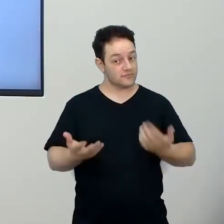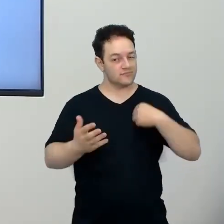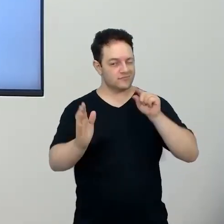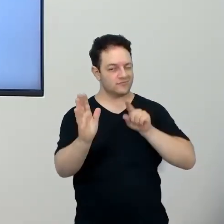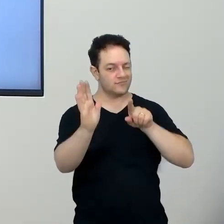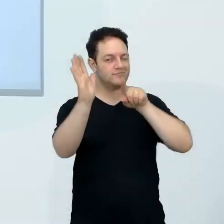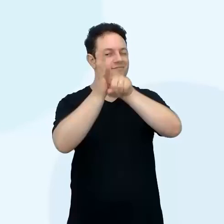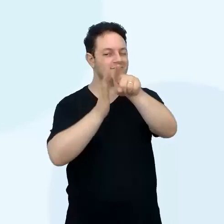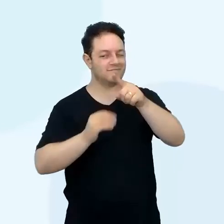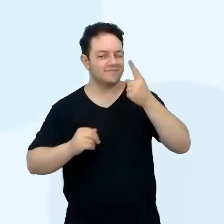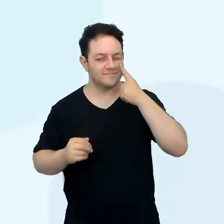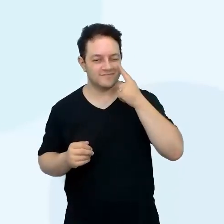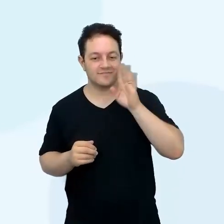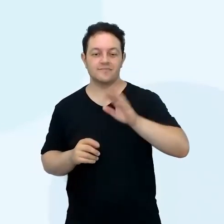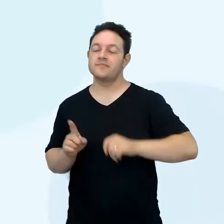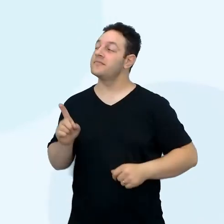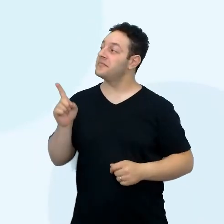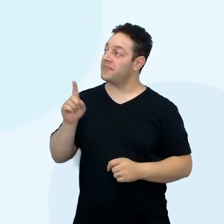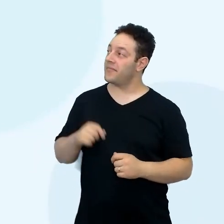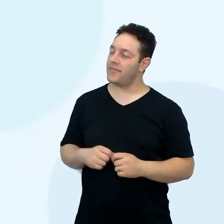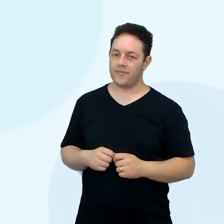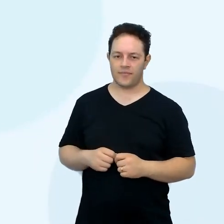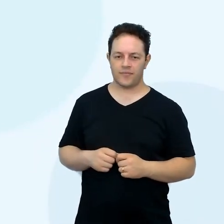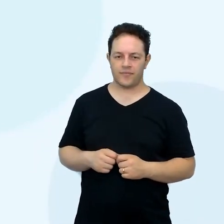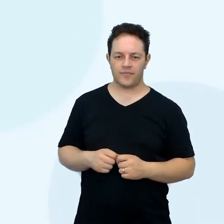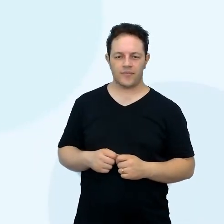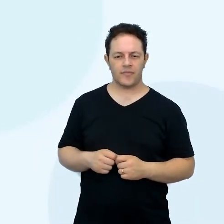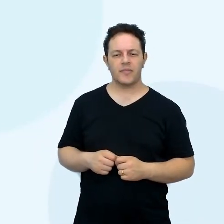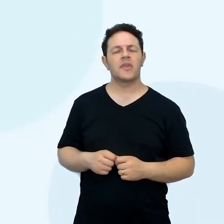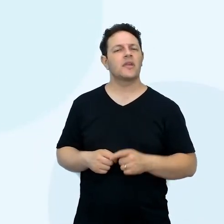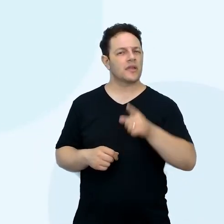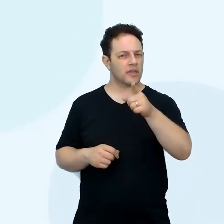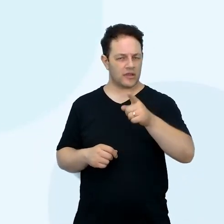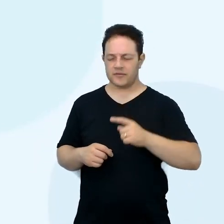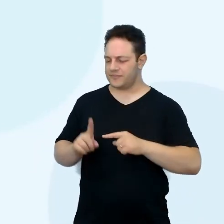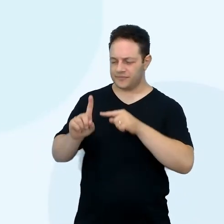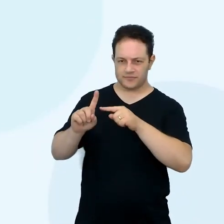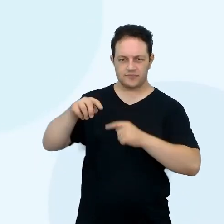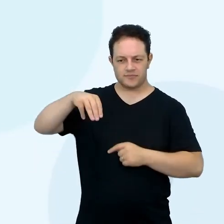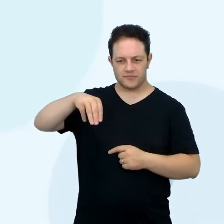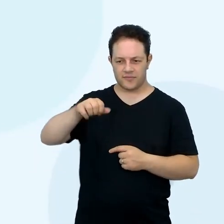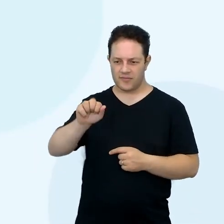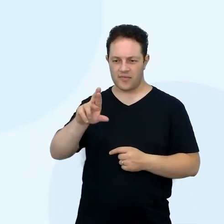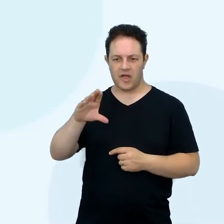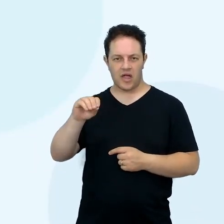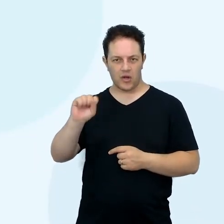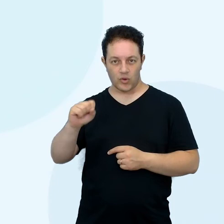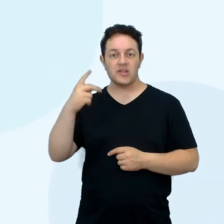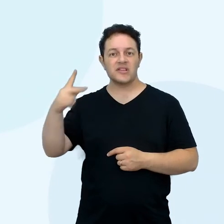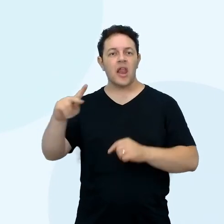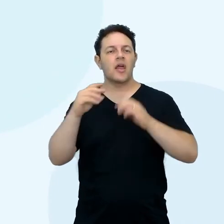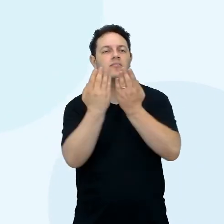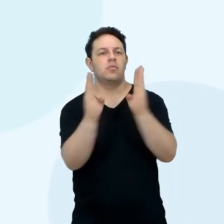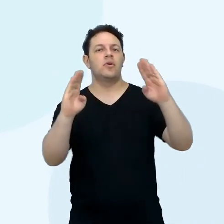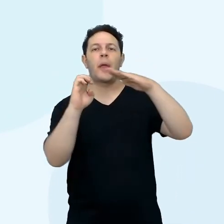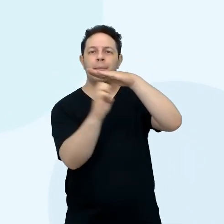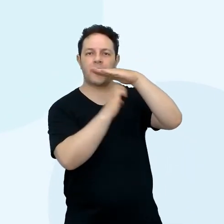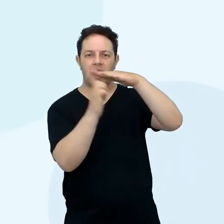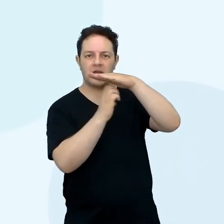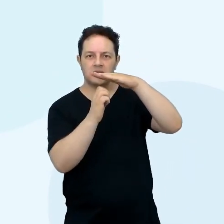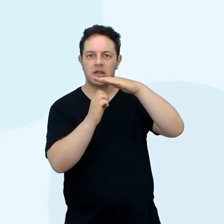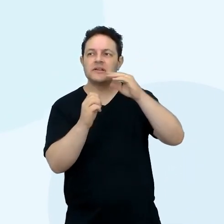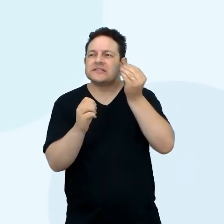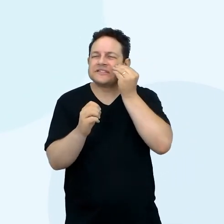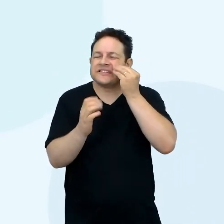para vocês. Olha lá. Há a possibilidade de salvar esse empreendimento do Marcos? Teria